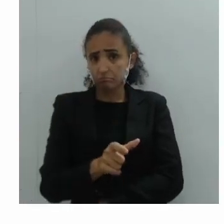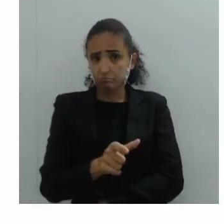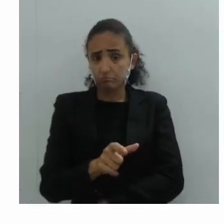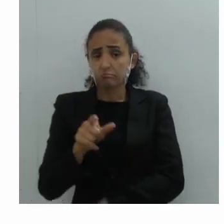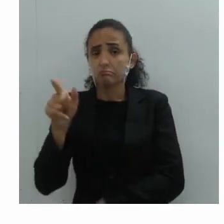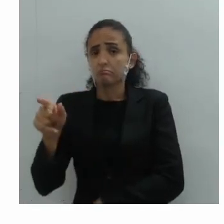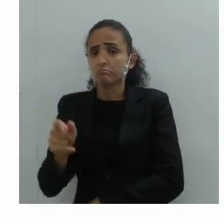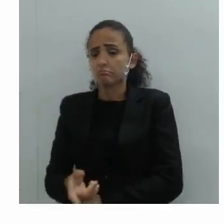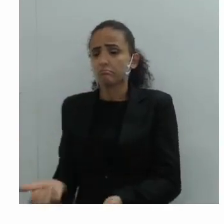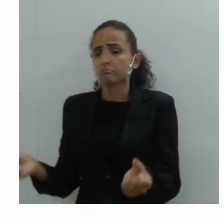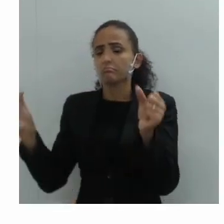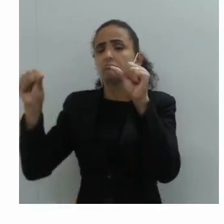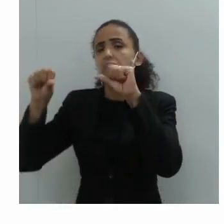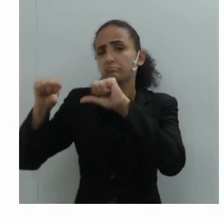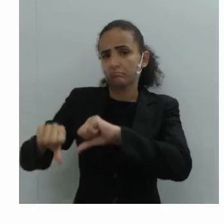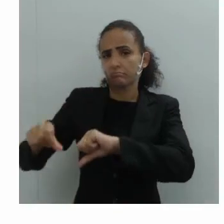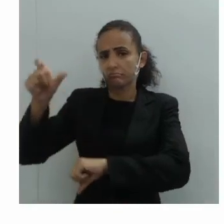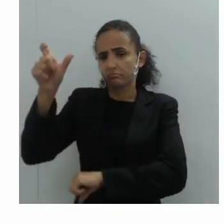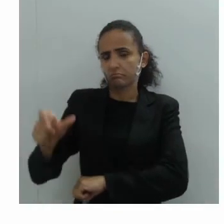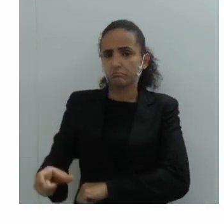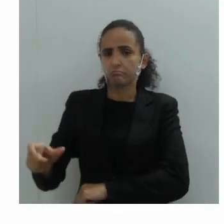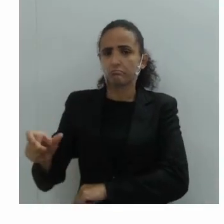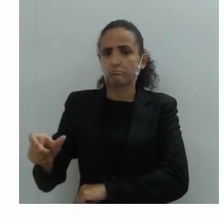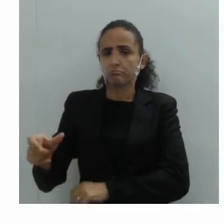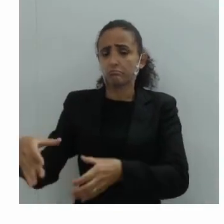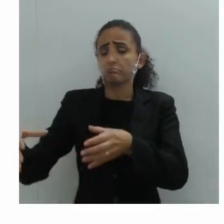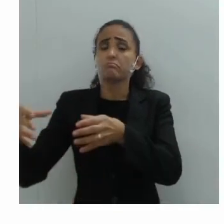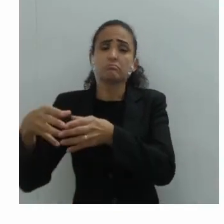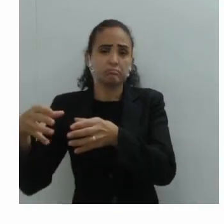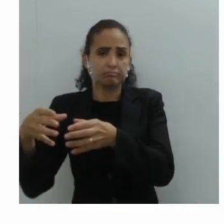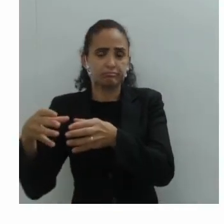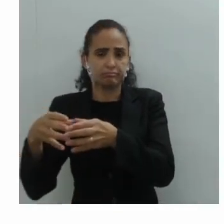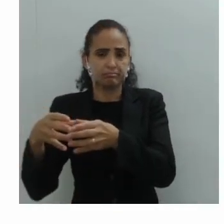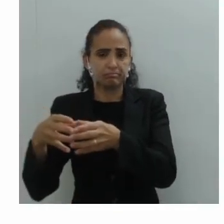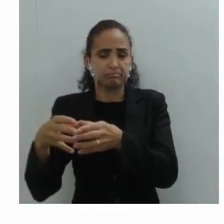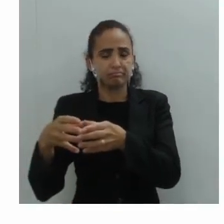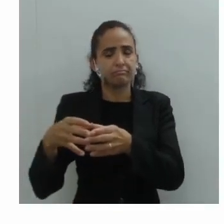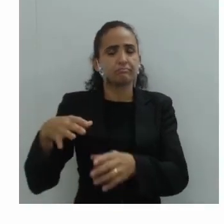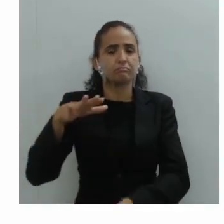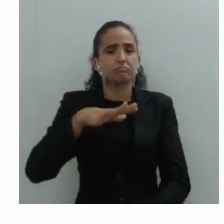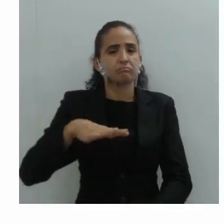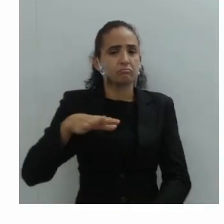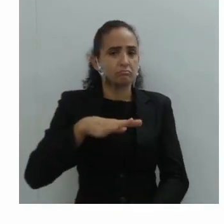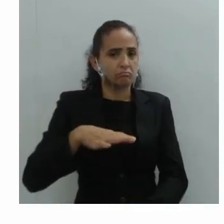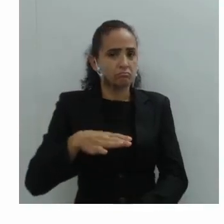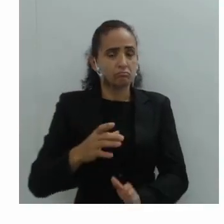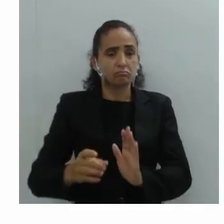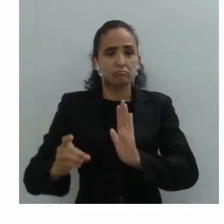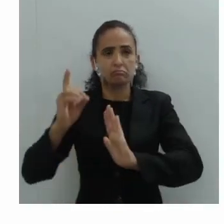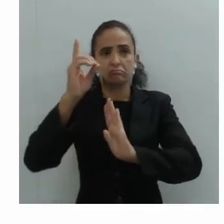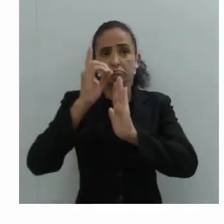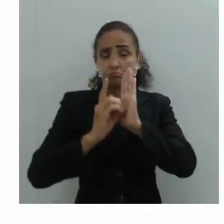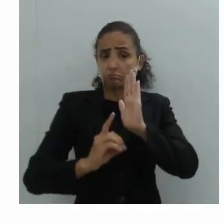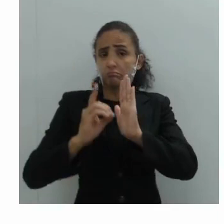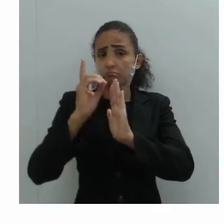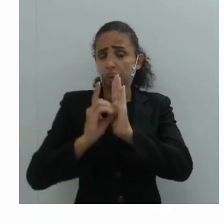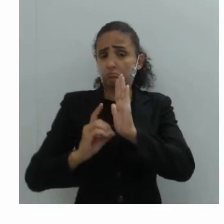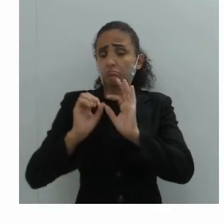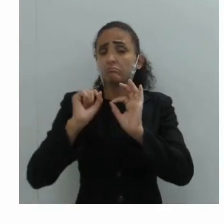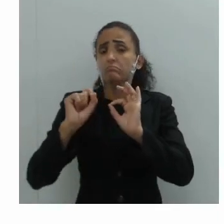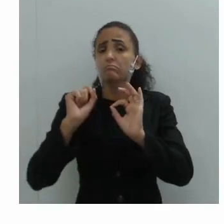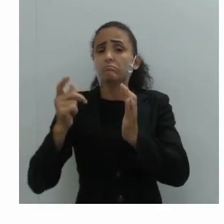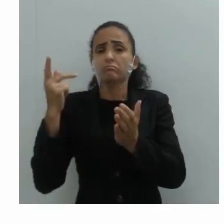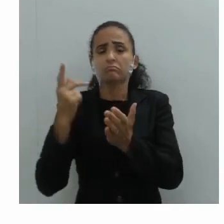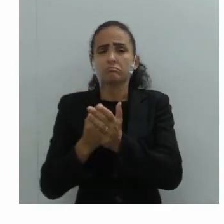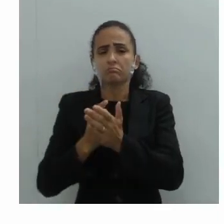tentar inferiorizar uma pessoa ou um grupo. E aqui nós temos ainda no direito, o discurso de ódio